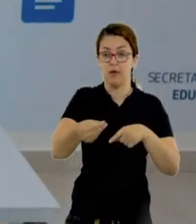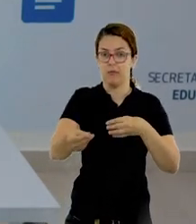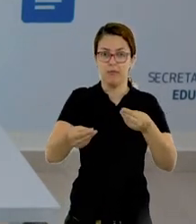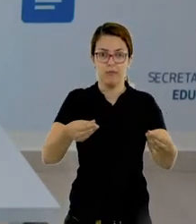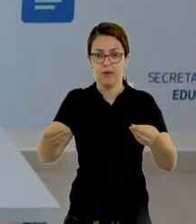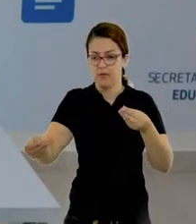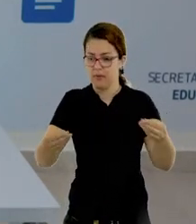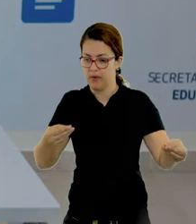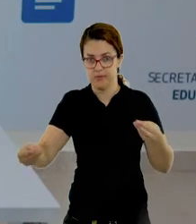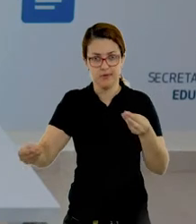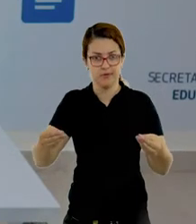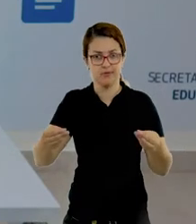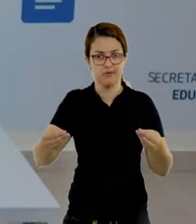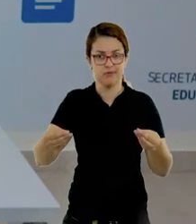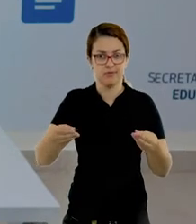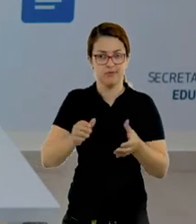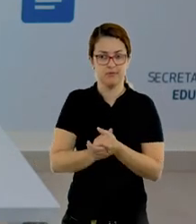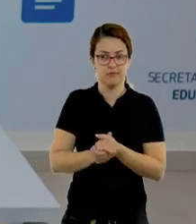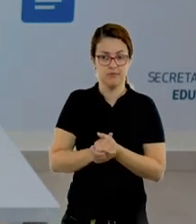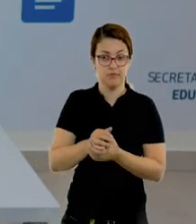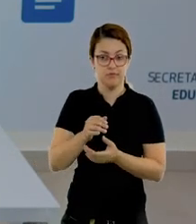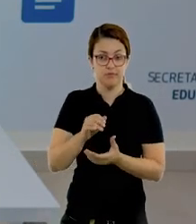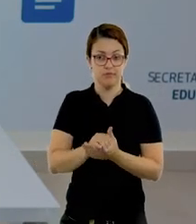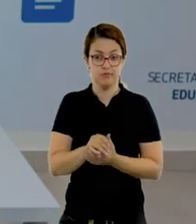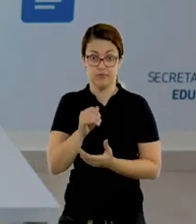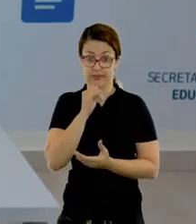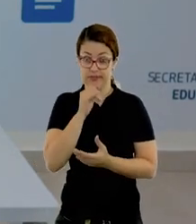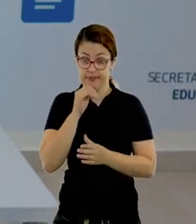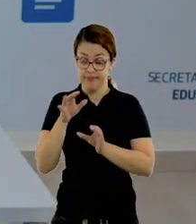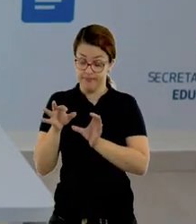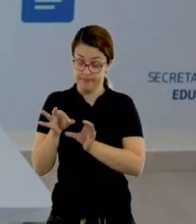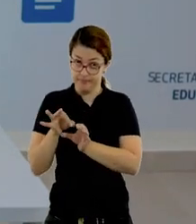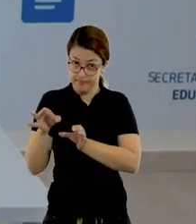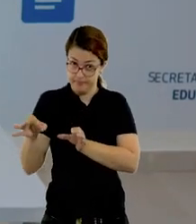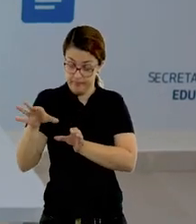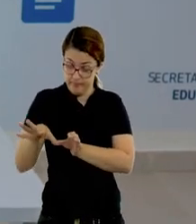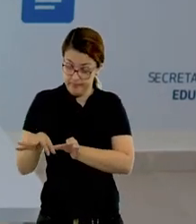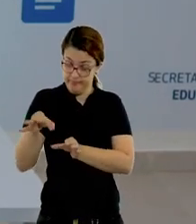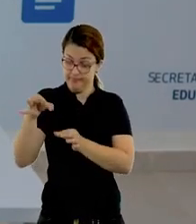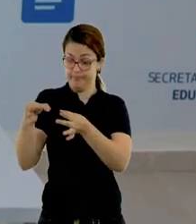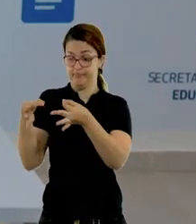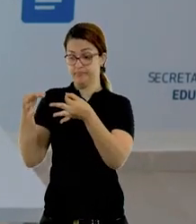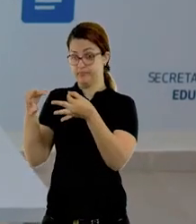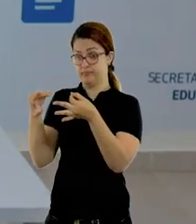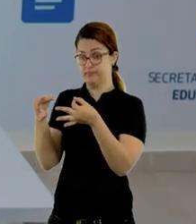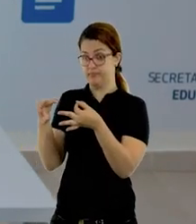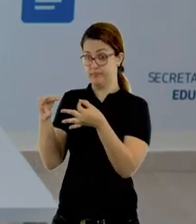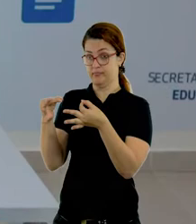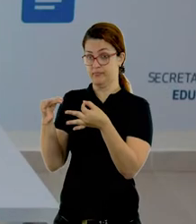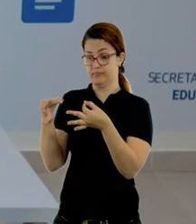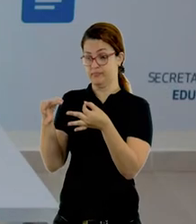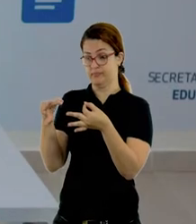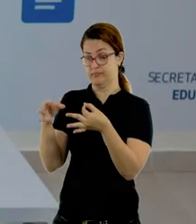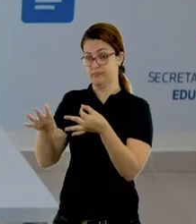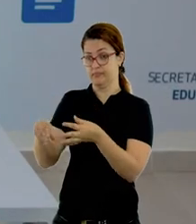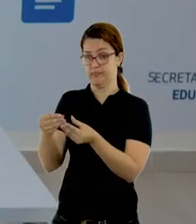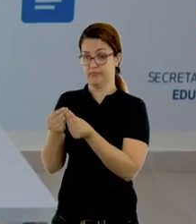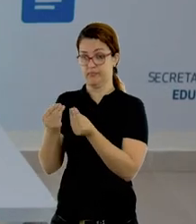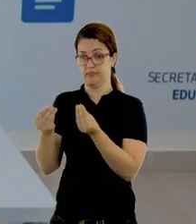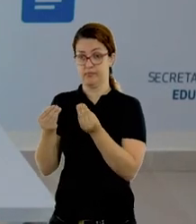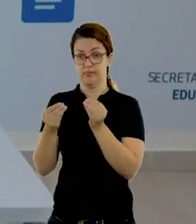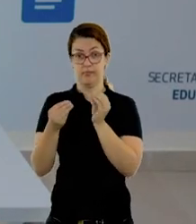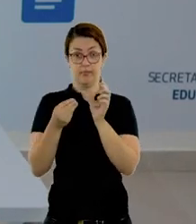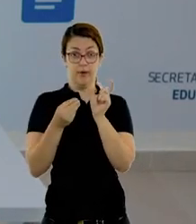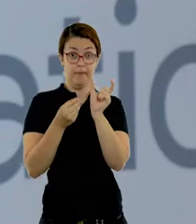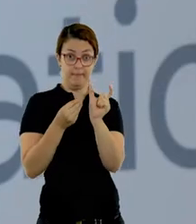guardasse lá no estojo. Como assim? Ela pegou o estojo, ela abriu e viu que tem um monte de papelzinho ali. Ah, ela pegou os papéis,